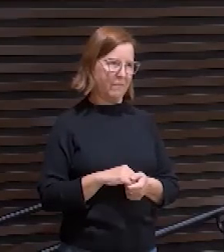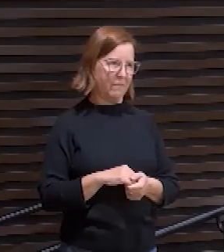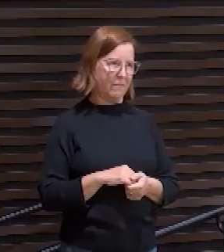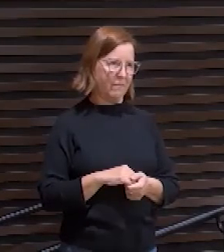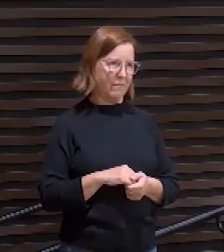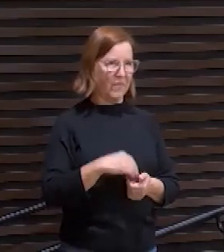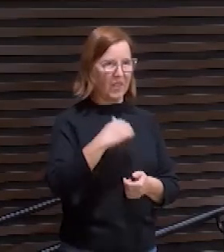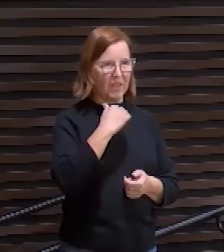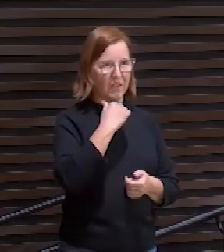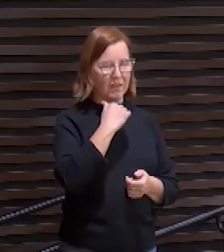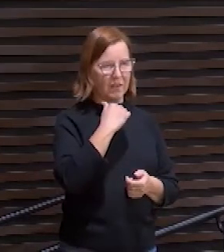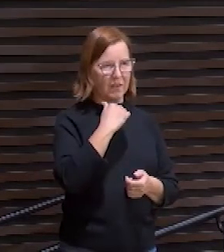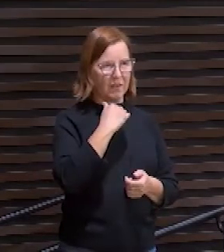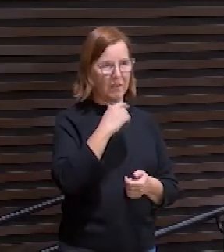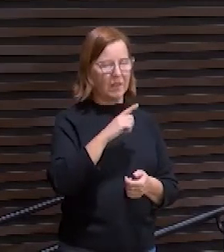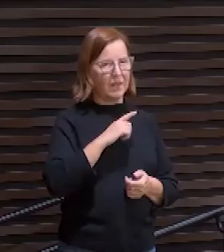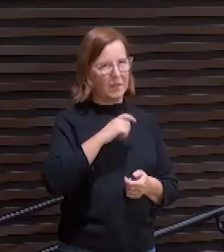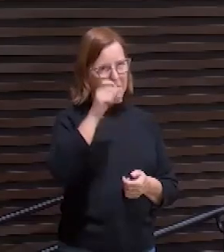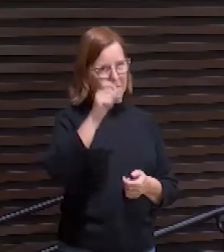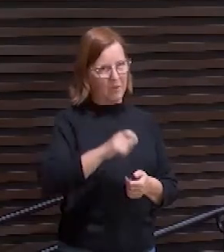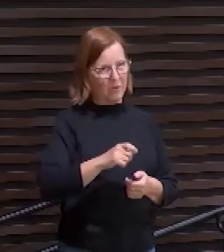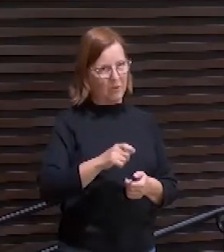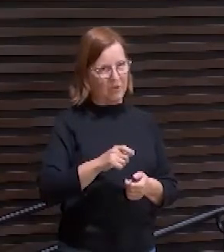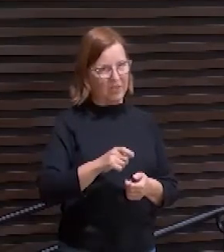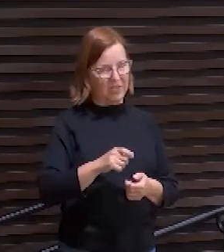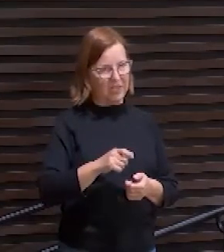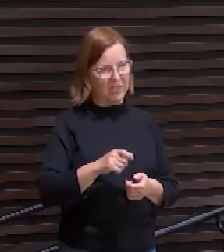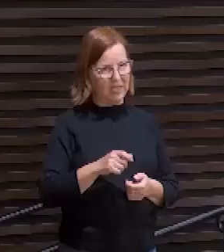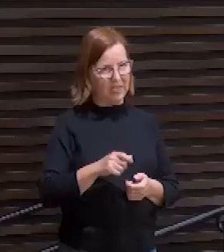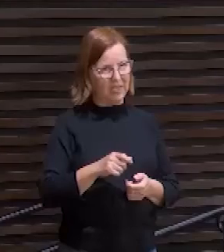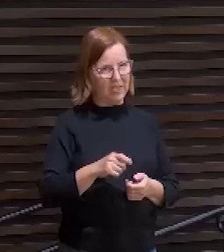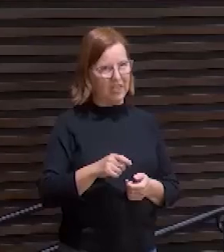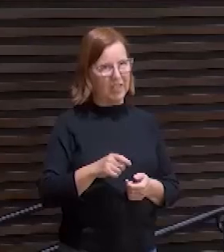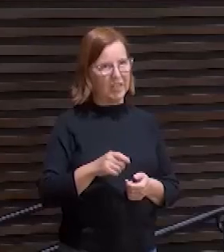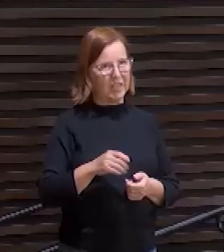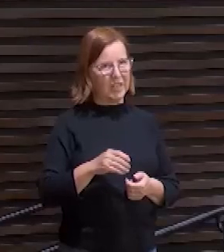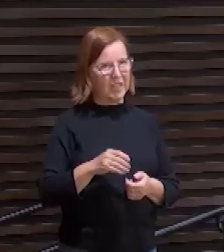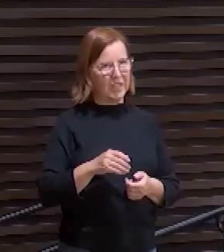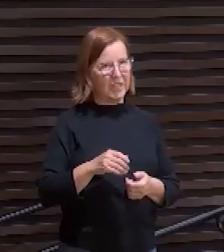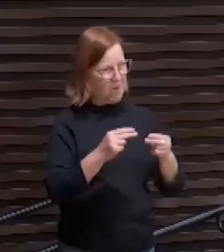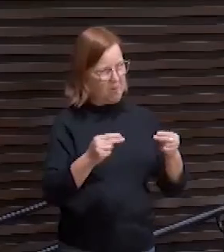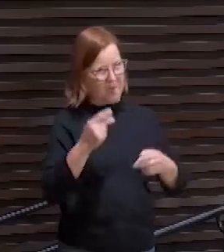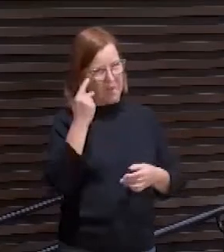Alguém aqui já ficou devendo para alguma coisa para alguém?